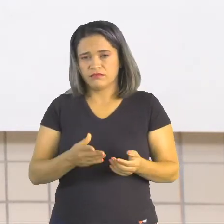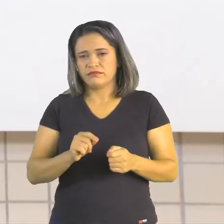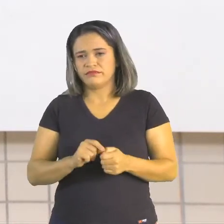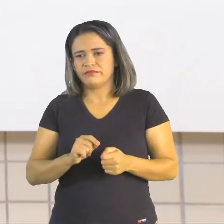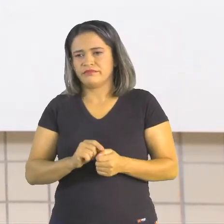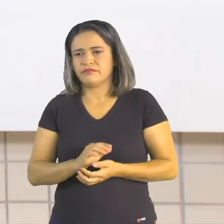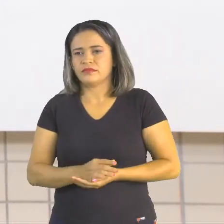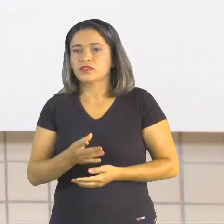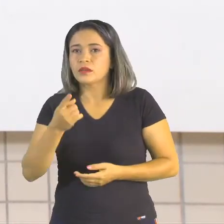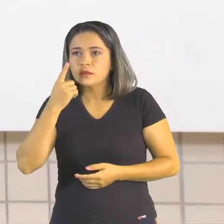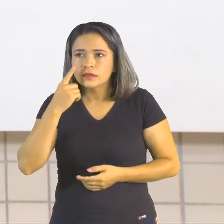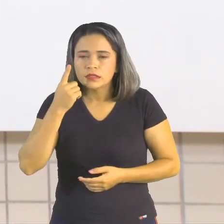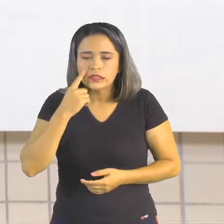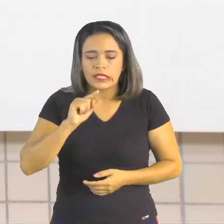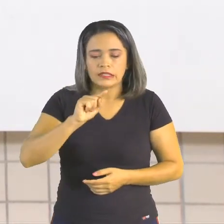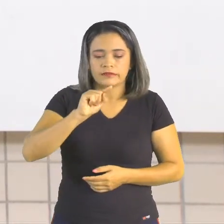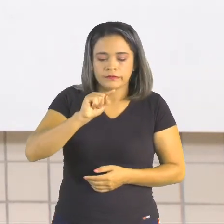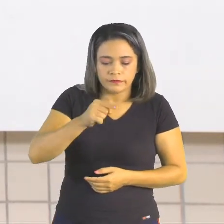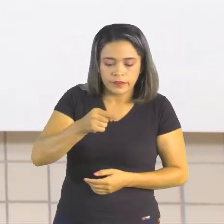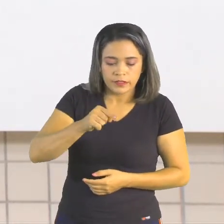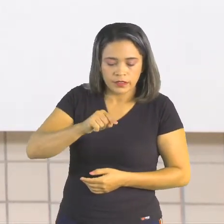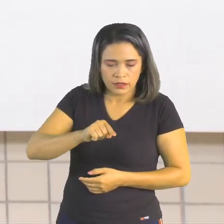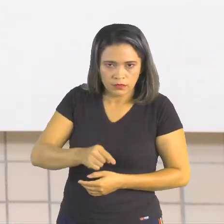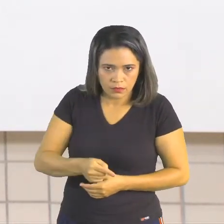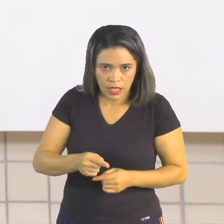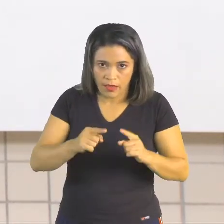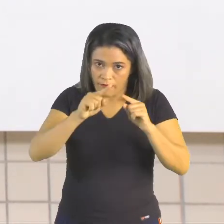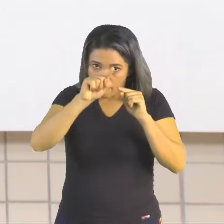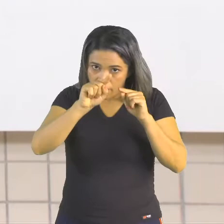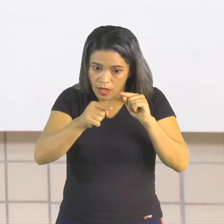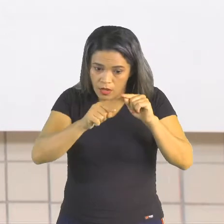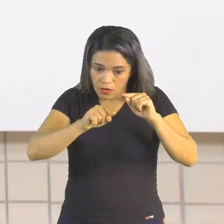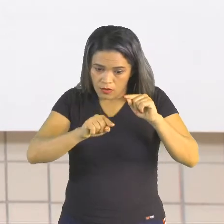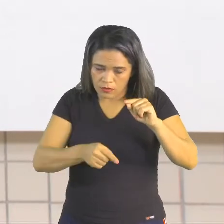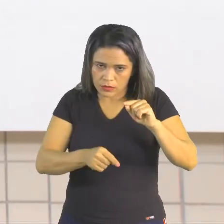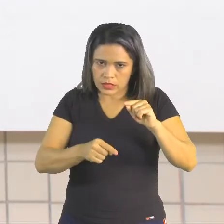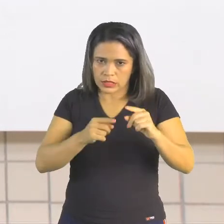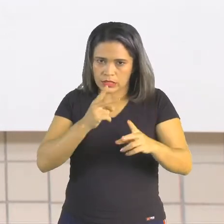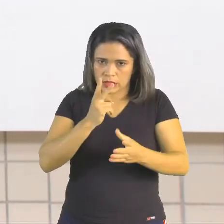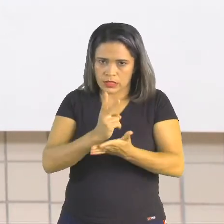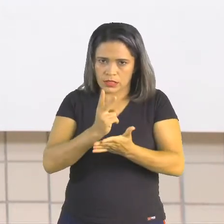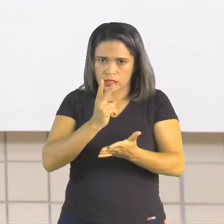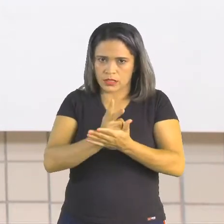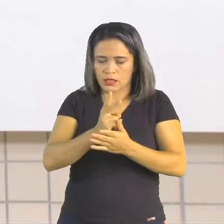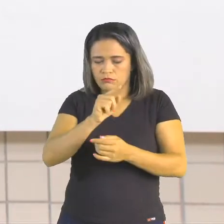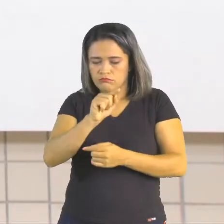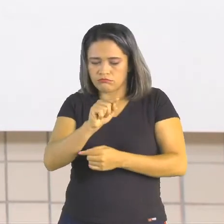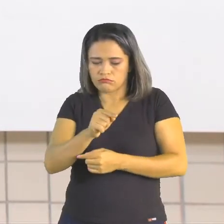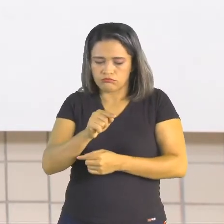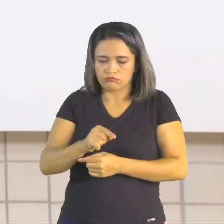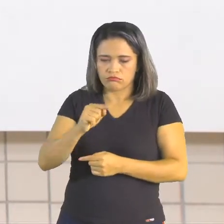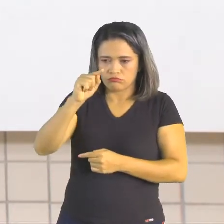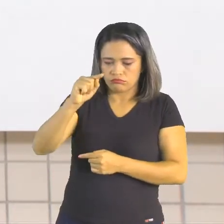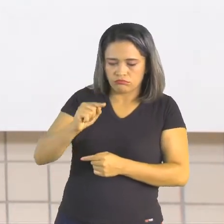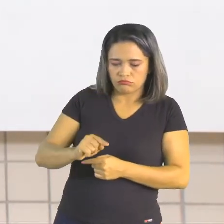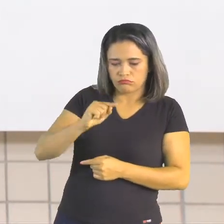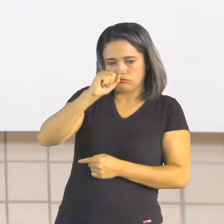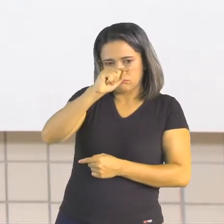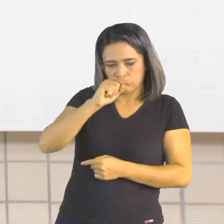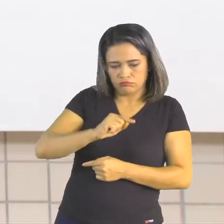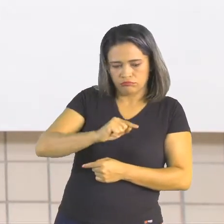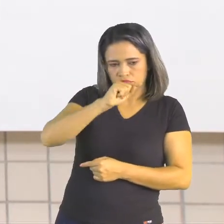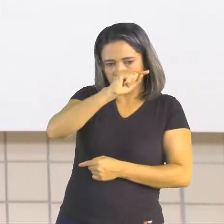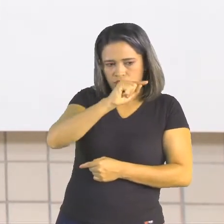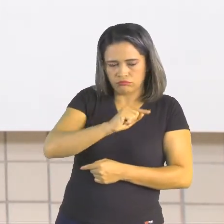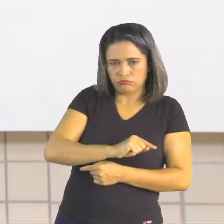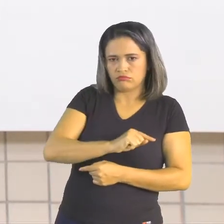tenho que me atentar é que a vírgula tem que estar abaixo da vírgula e somar sempre as mesmas ordens. Centésimo com centésimo,